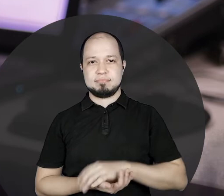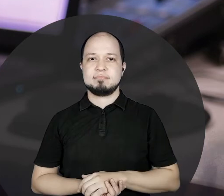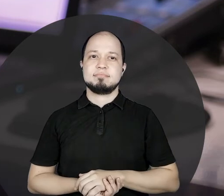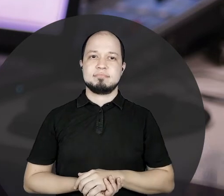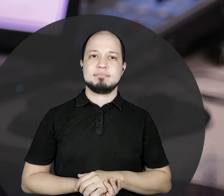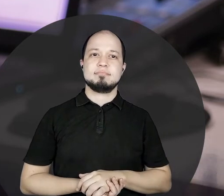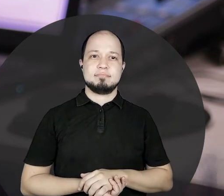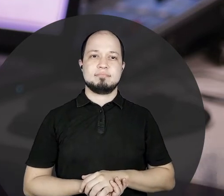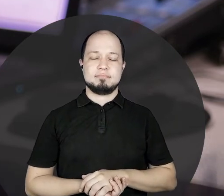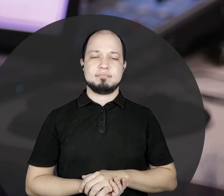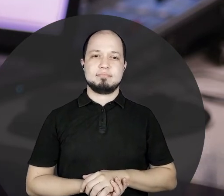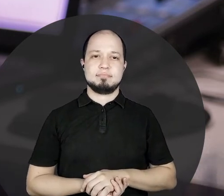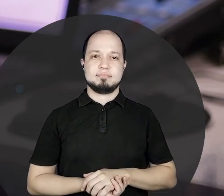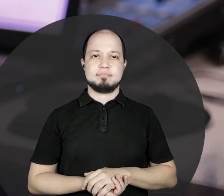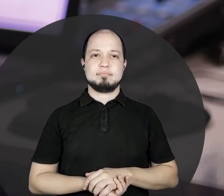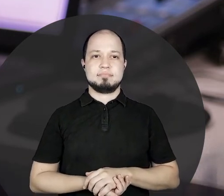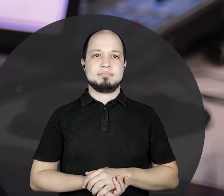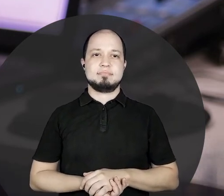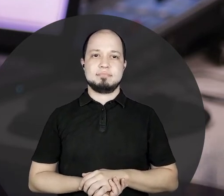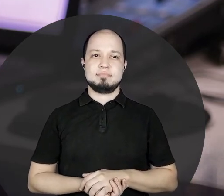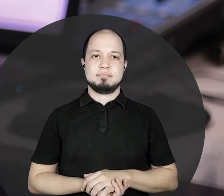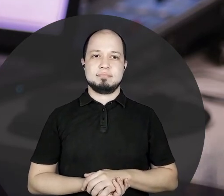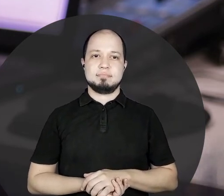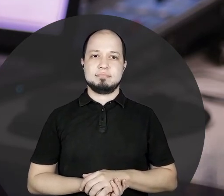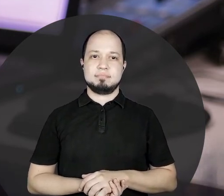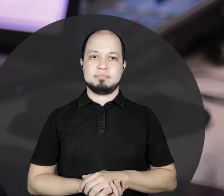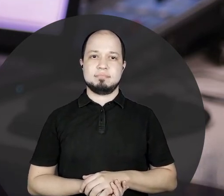Sideral. Às vezes estou no Espaço